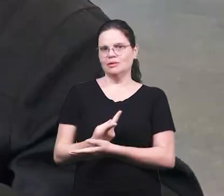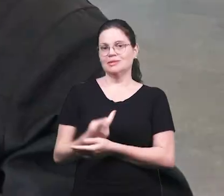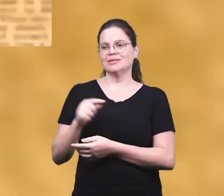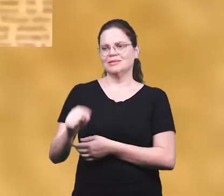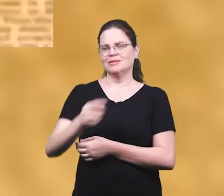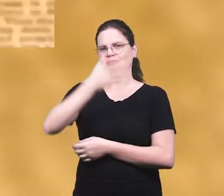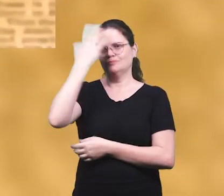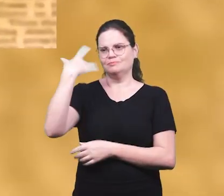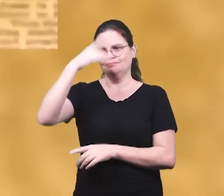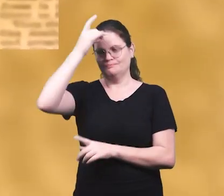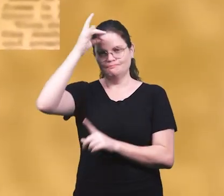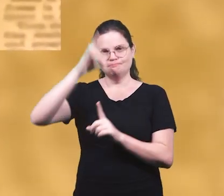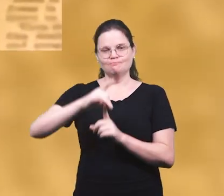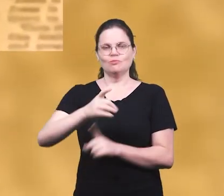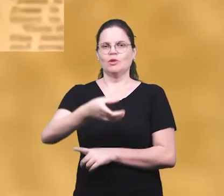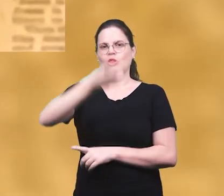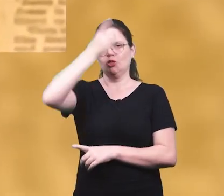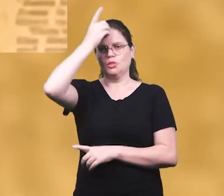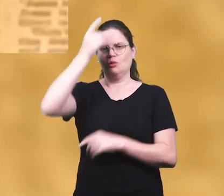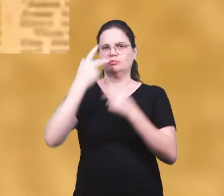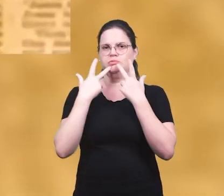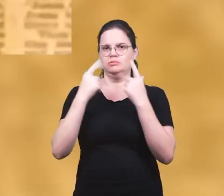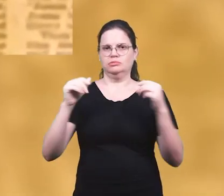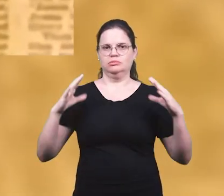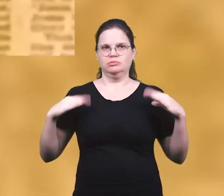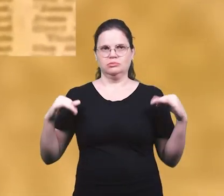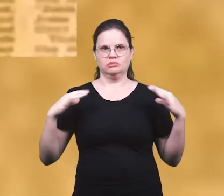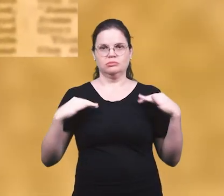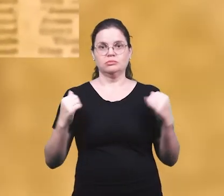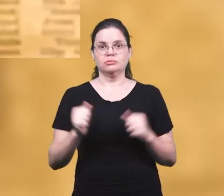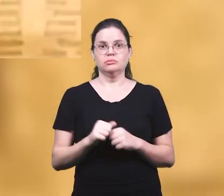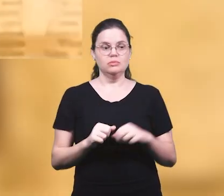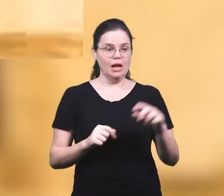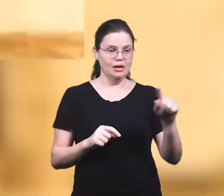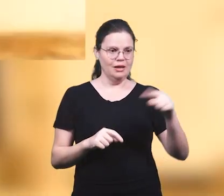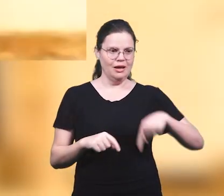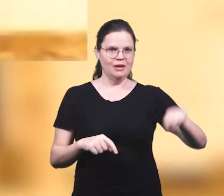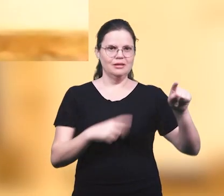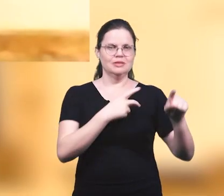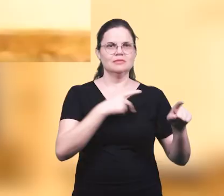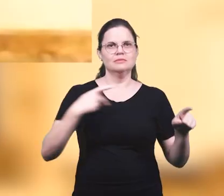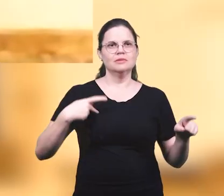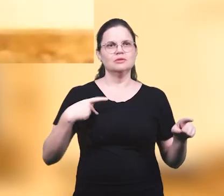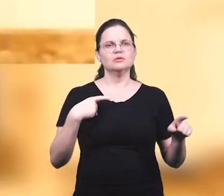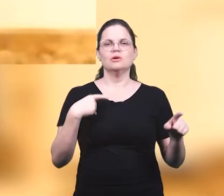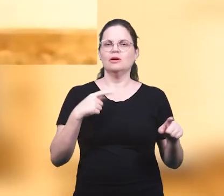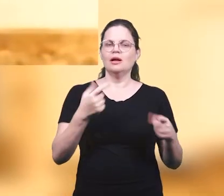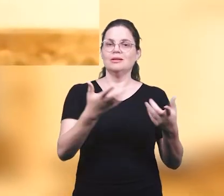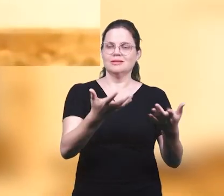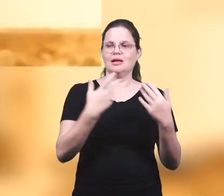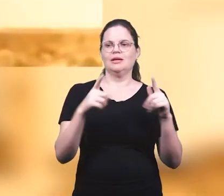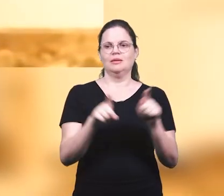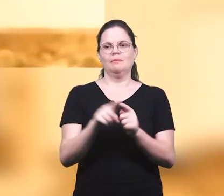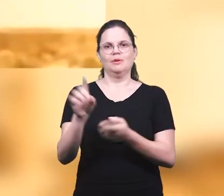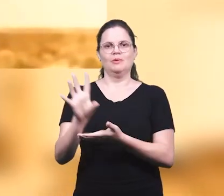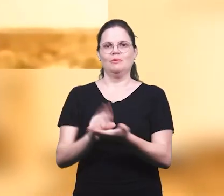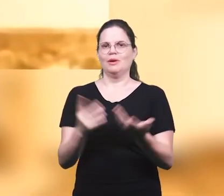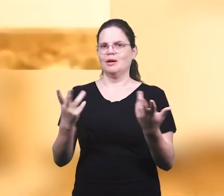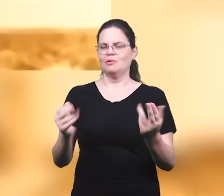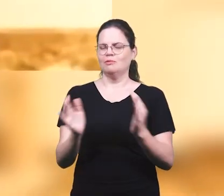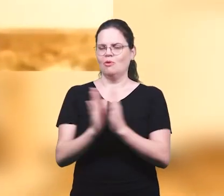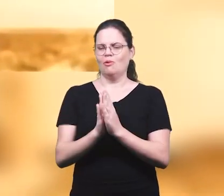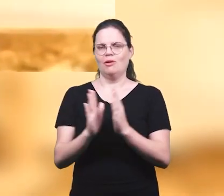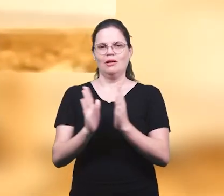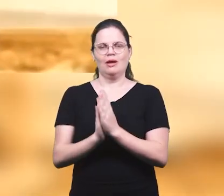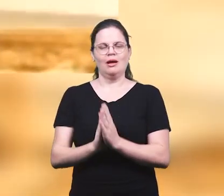outros foram levando o avivamento, as reuniões, mas foi se esfriando, e em